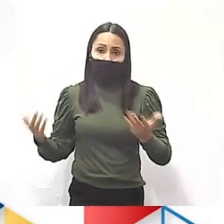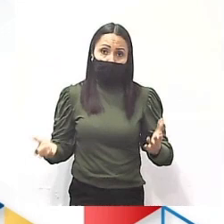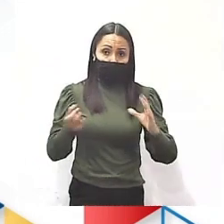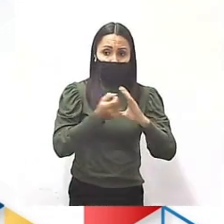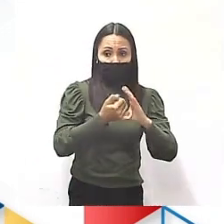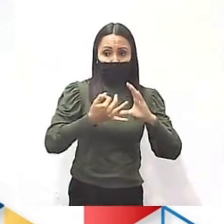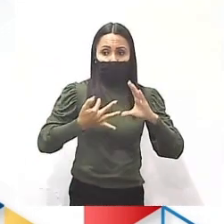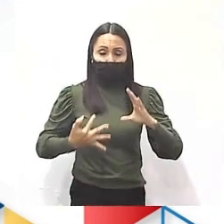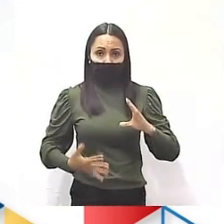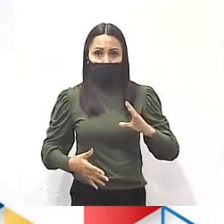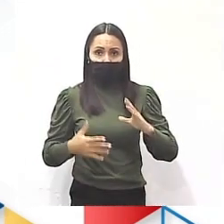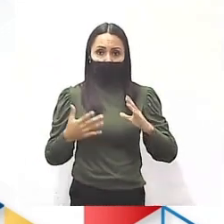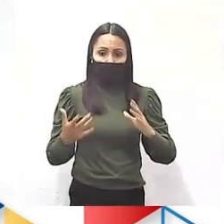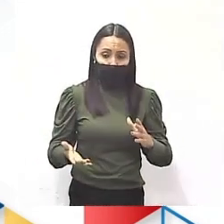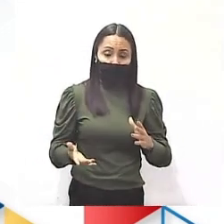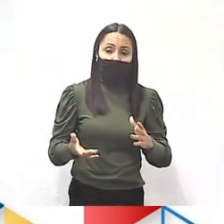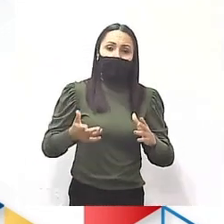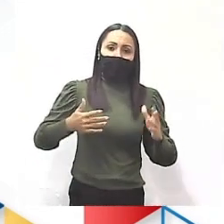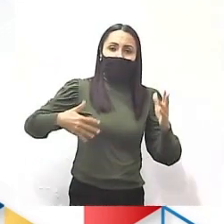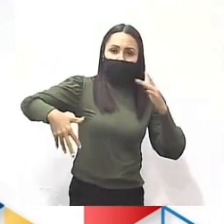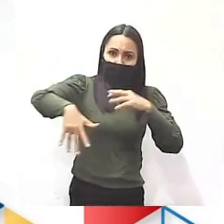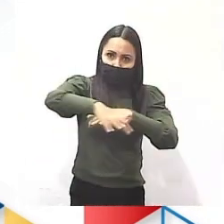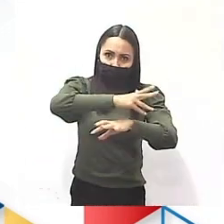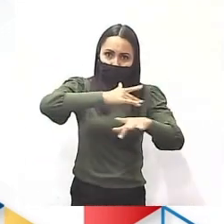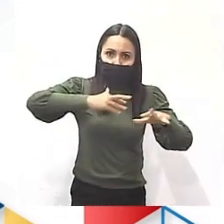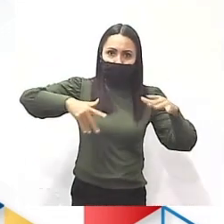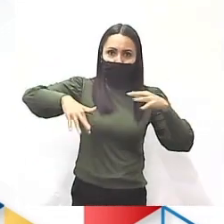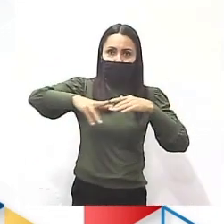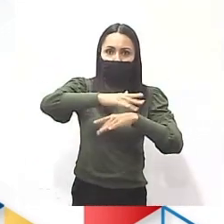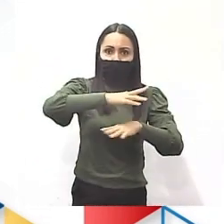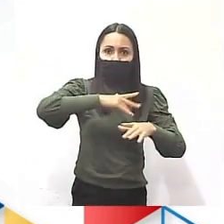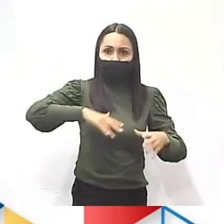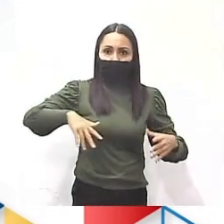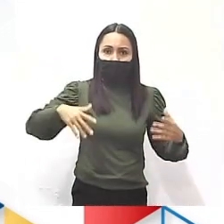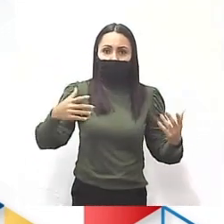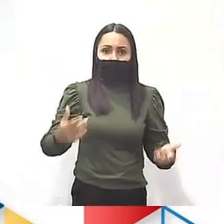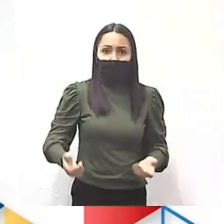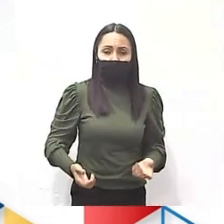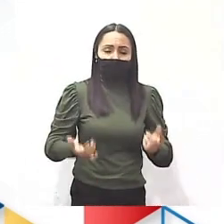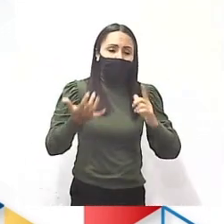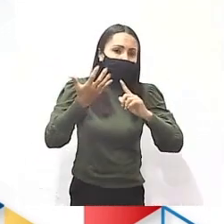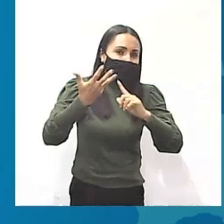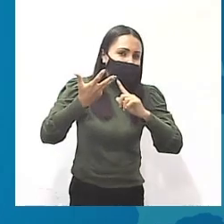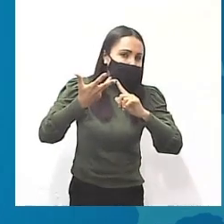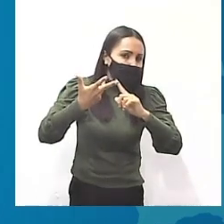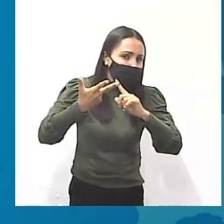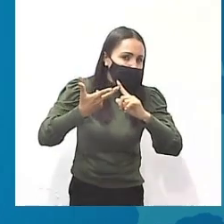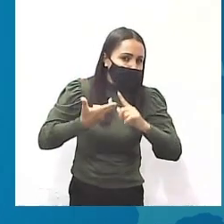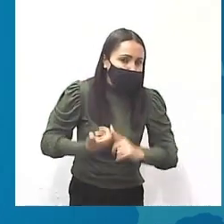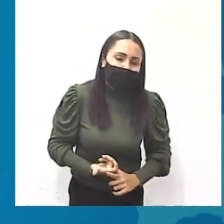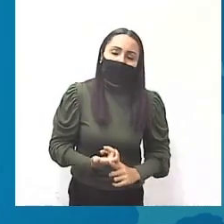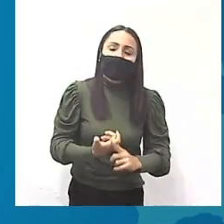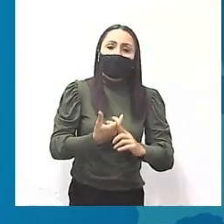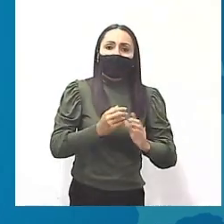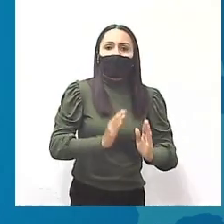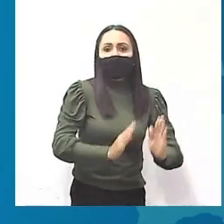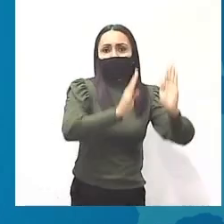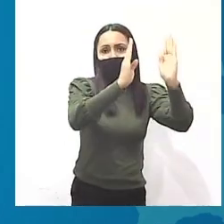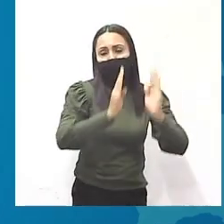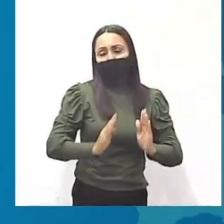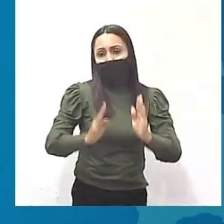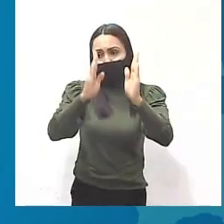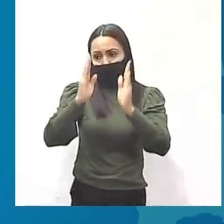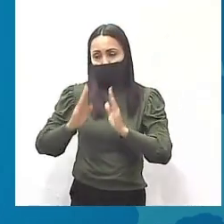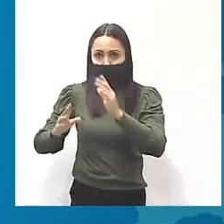características das megacidades, que é uma alta quantidade de edifícios. Por quê? Nos últimos